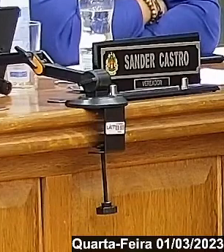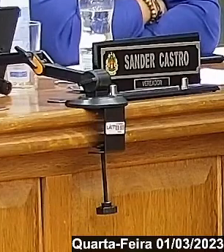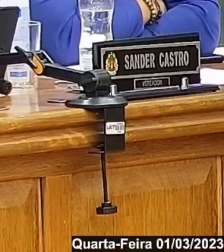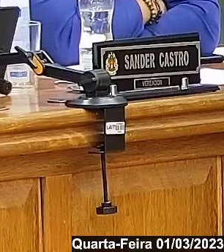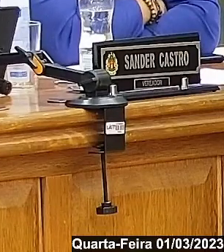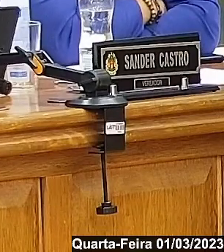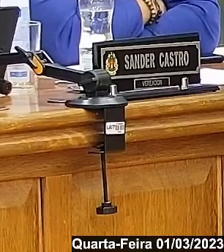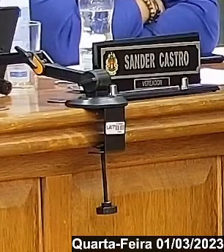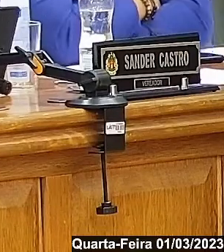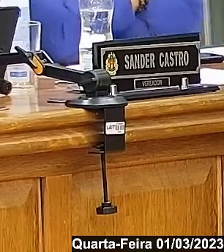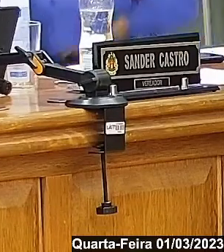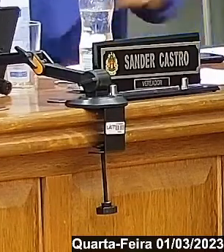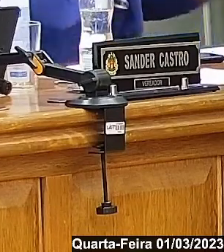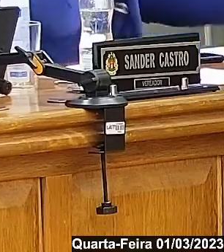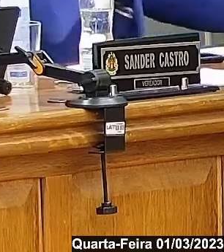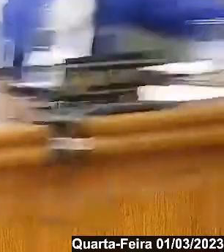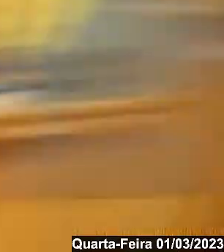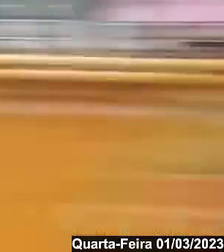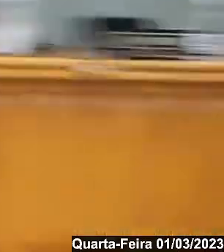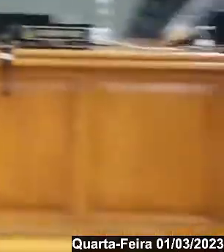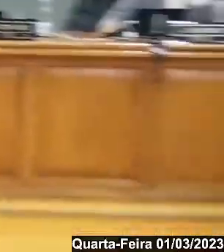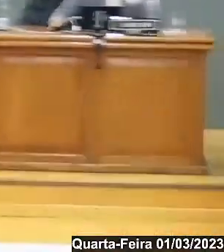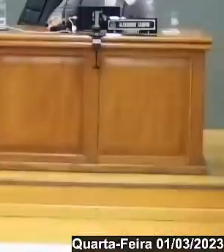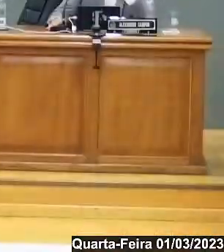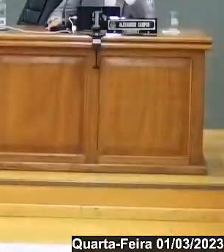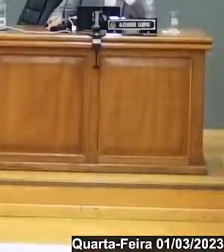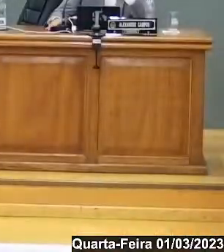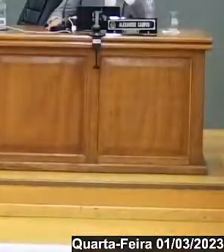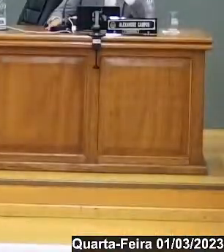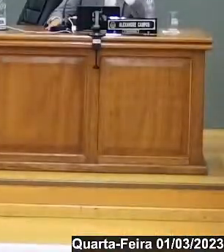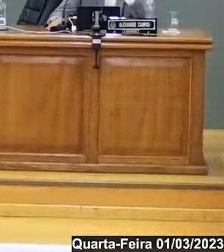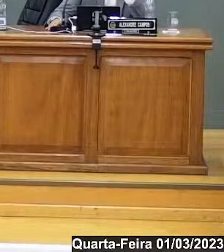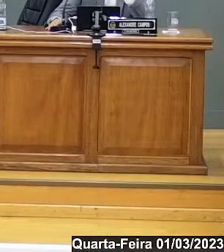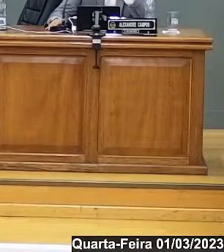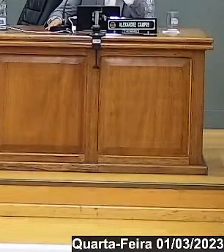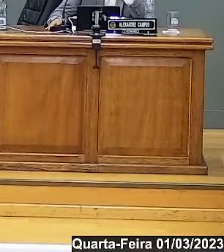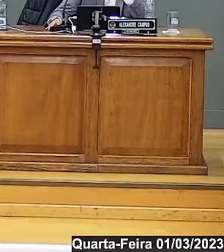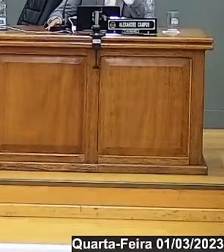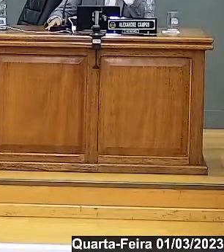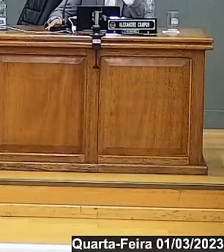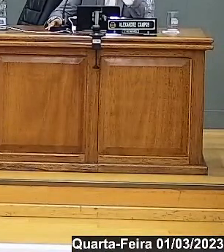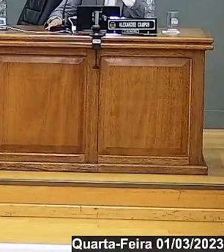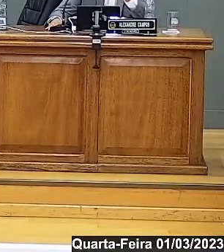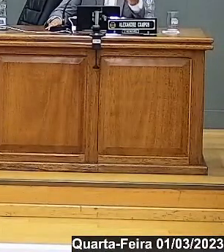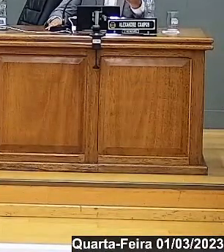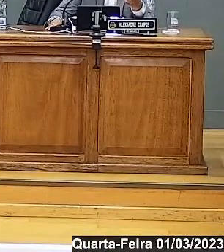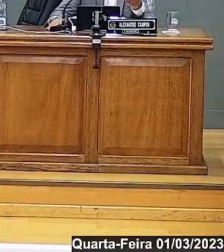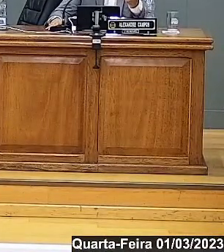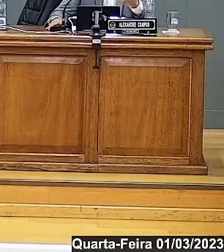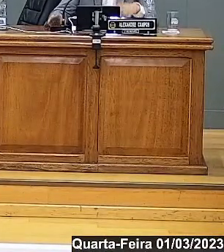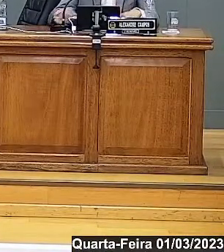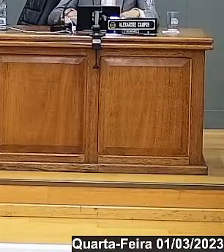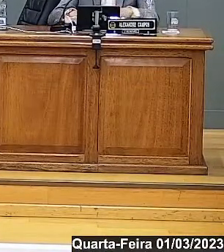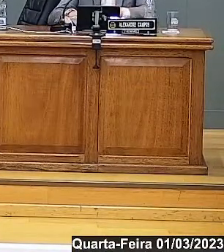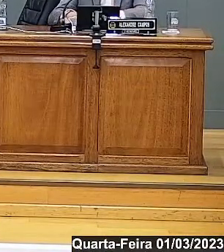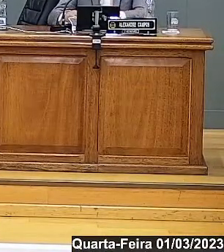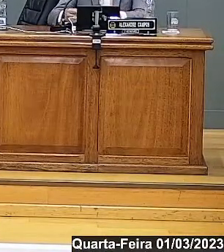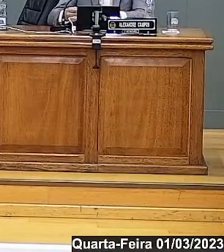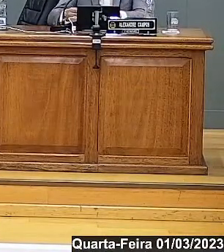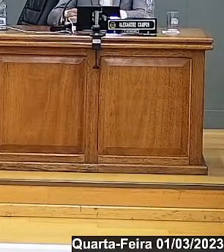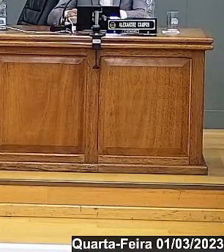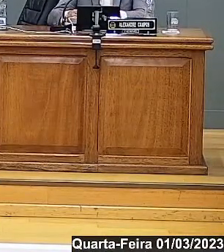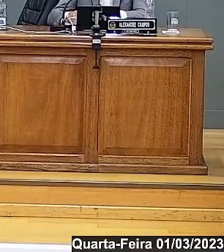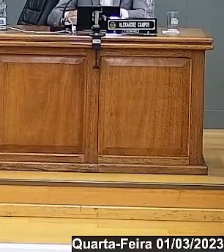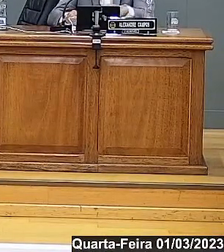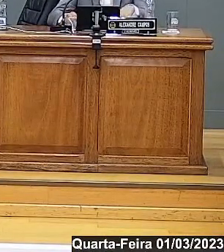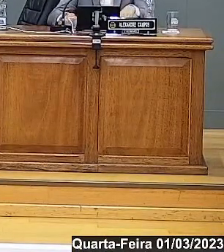Vereador Sander, solicito ao secretário que faça a chamada do próximo inscrito. Vereador Bobiléu do Castilho. Com a palavra o vereador Bobiléu Castilho.